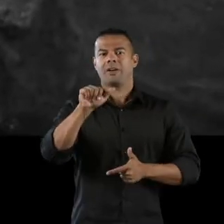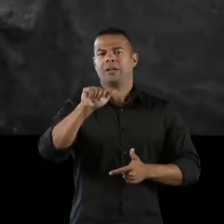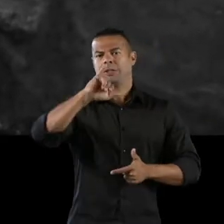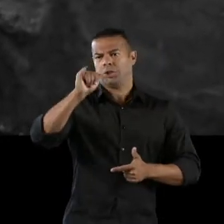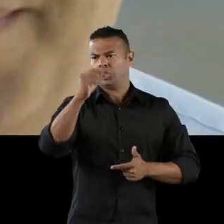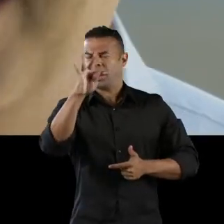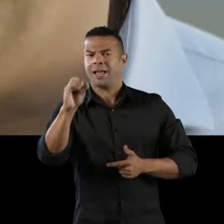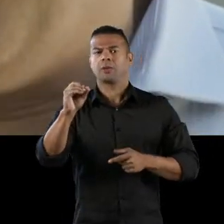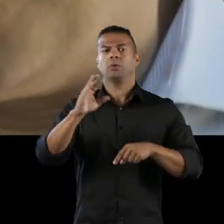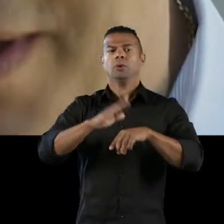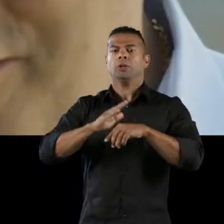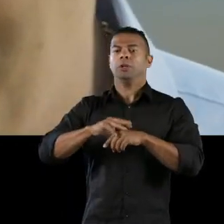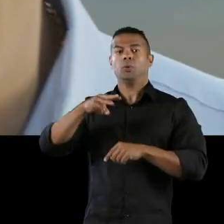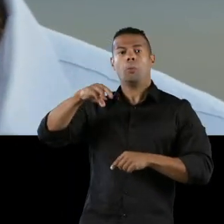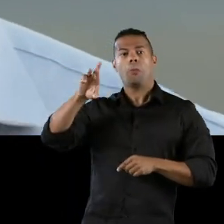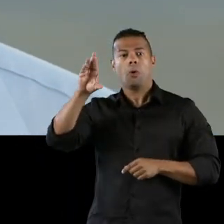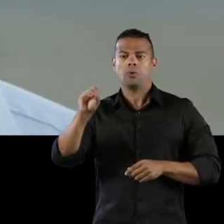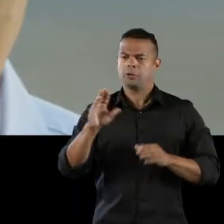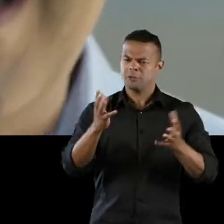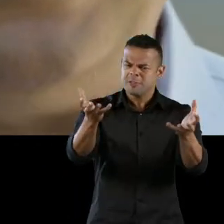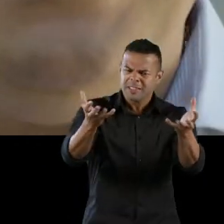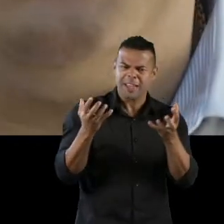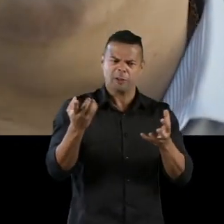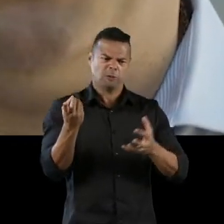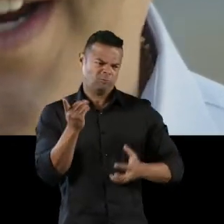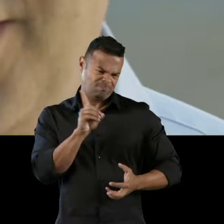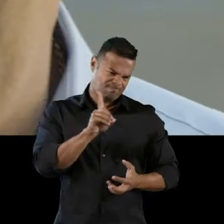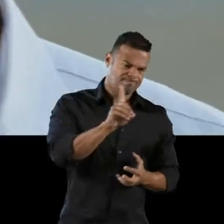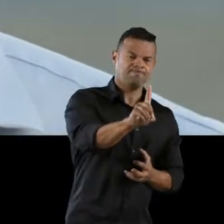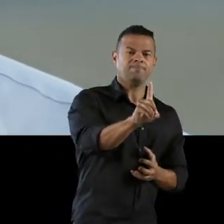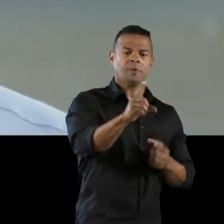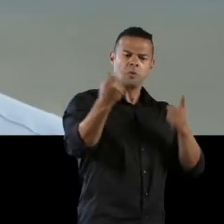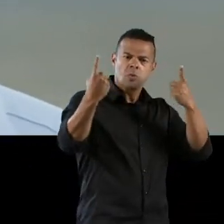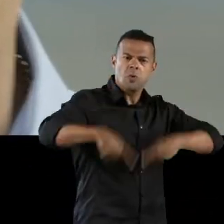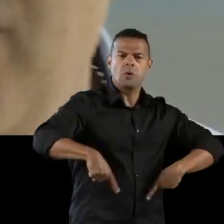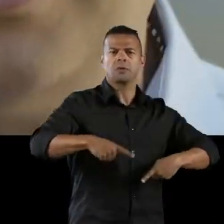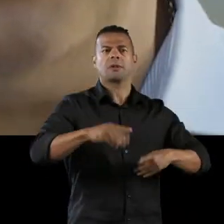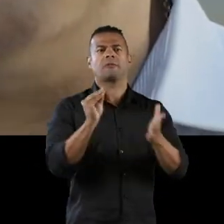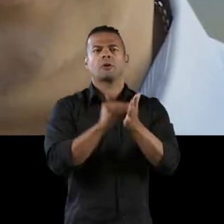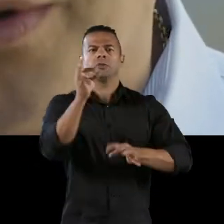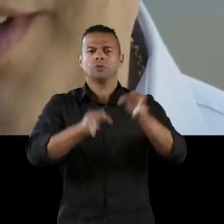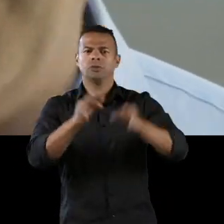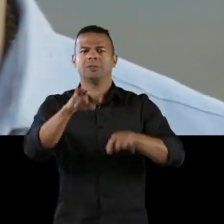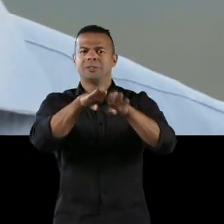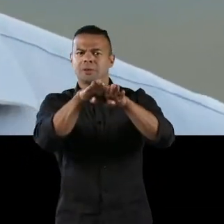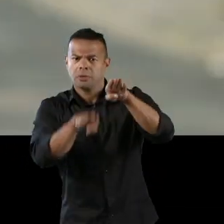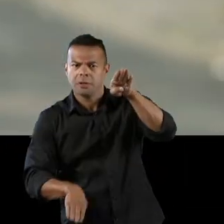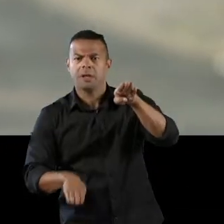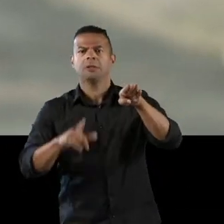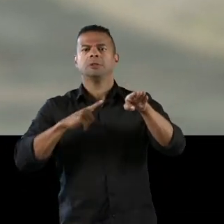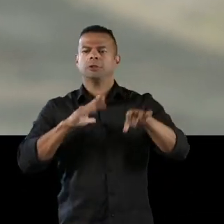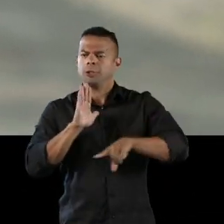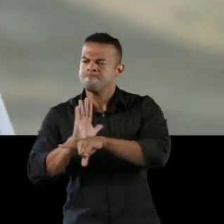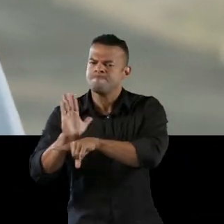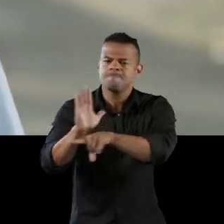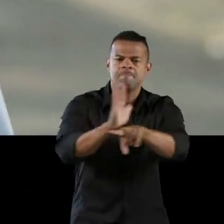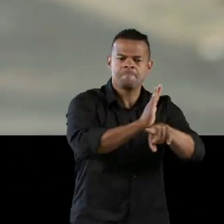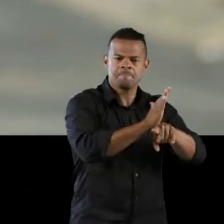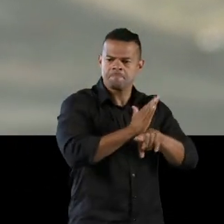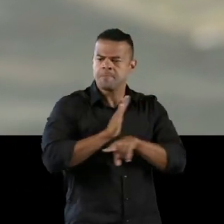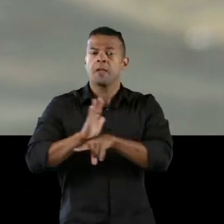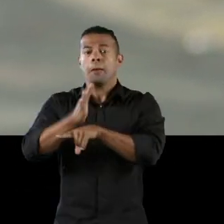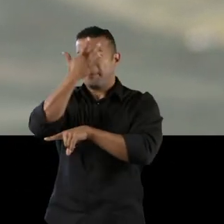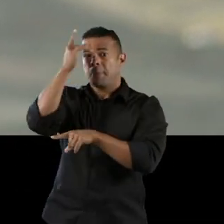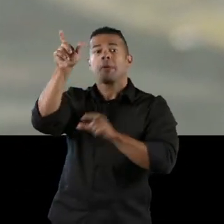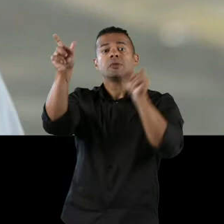Jato. Mas eu quero mesmo é estar na linha de frente contra a injustiça e a desigualdade, estendendo a mão amiga